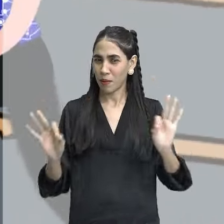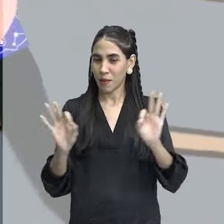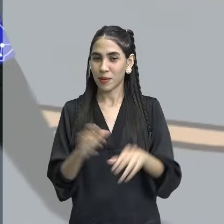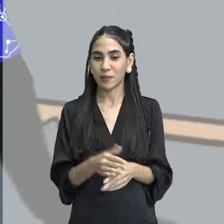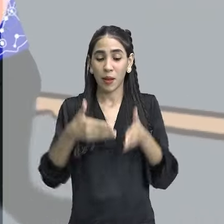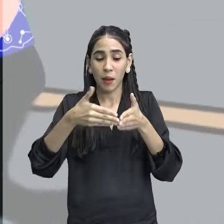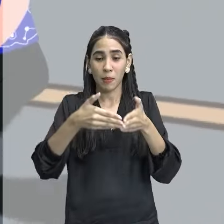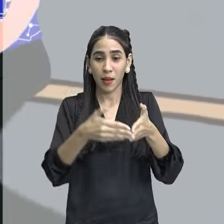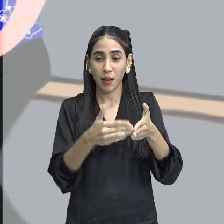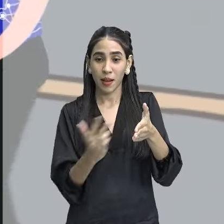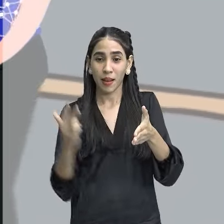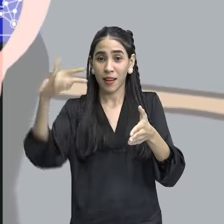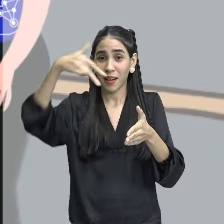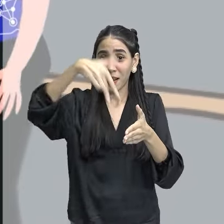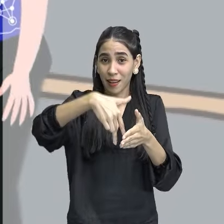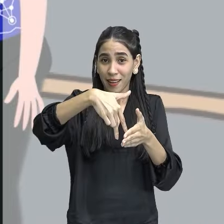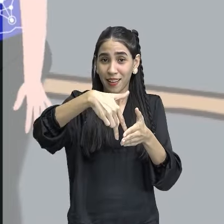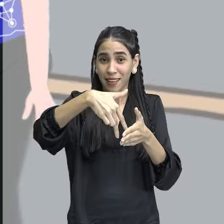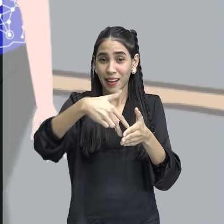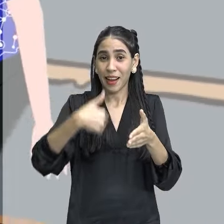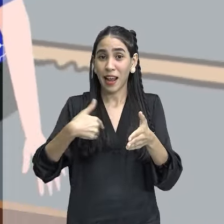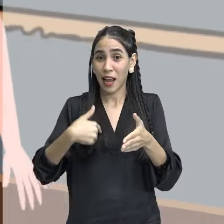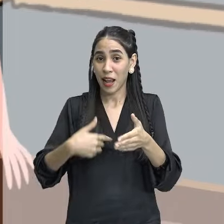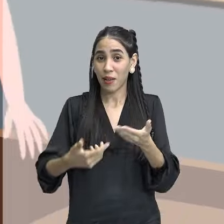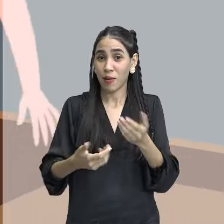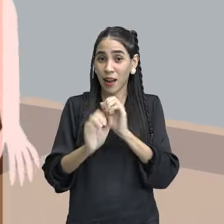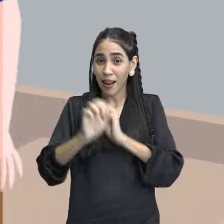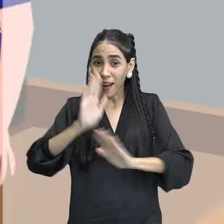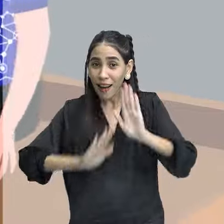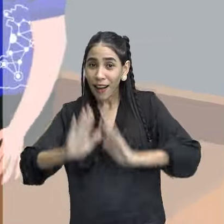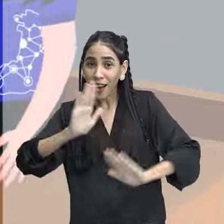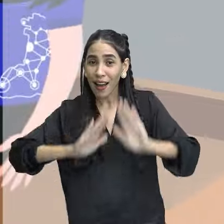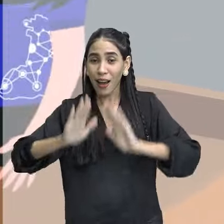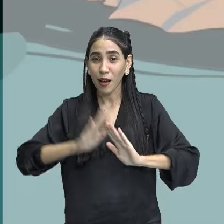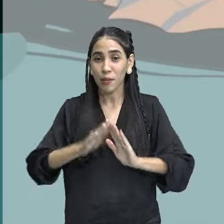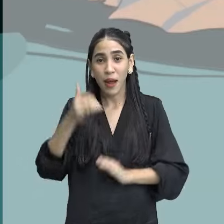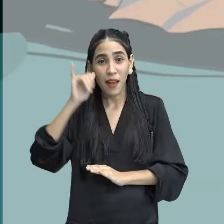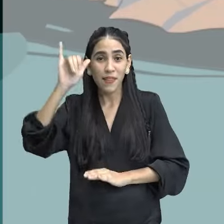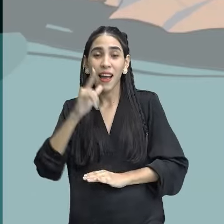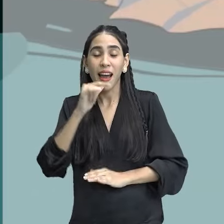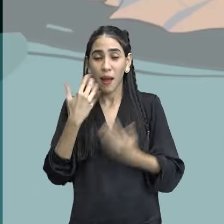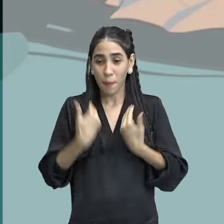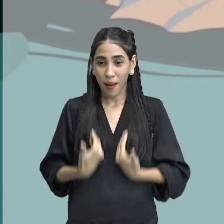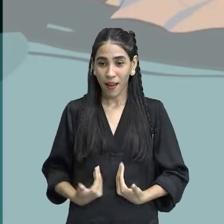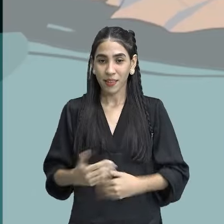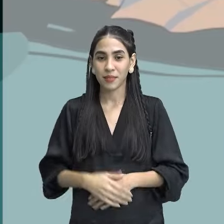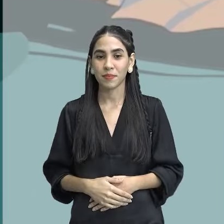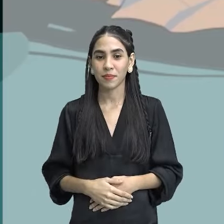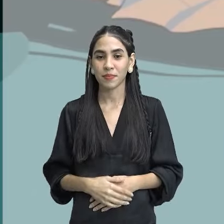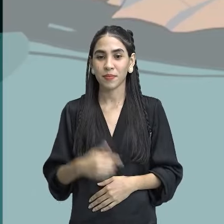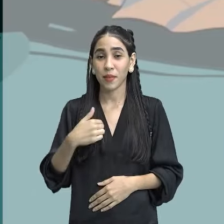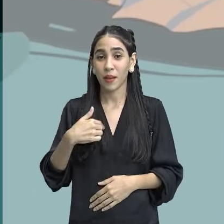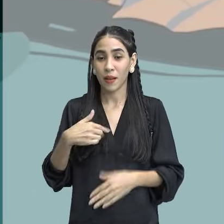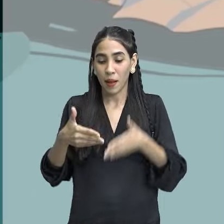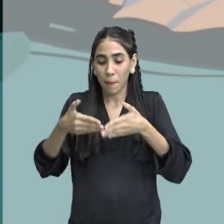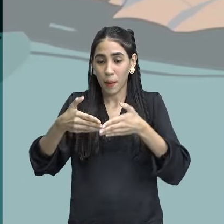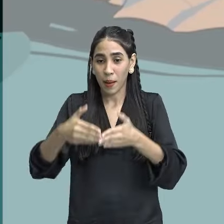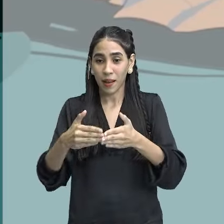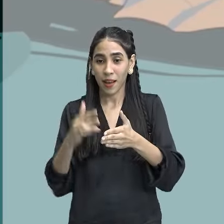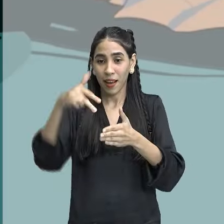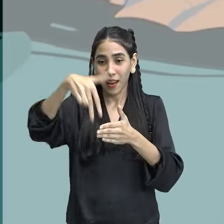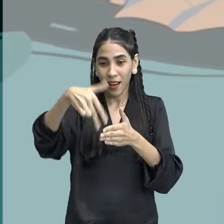Agora suba na canoa me com cuidado que eu tô lhe segurando aqui pra não chegar molhada lá na sala. Pronto, a senhora fica aí na frente